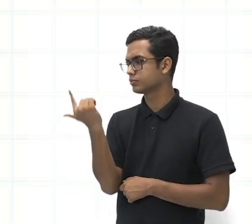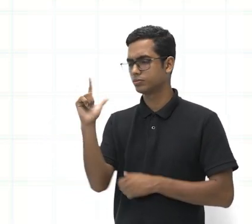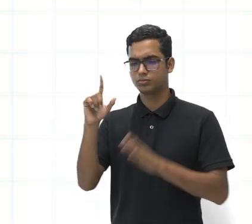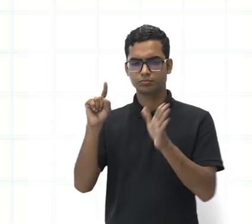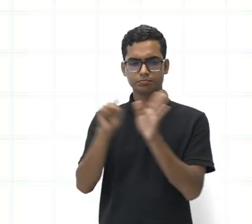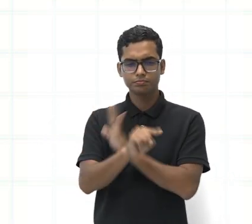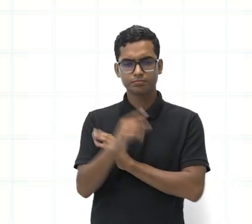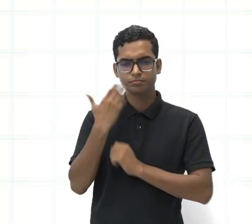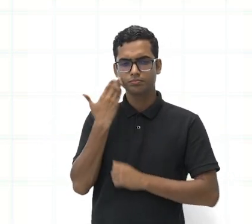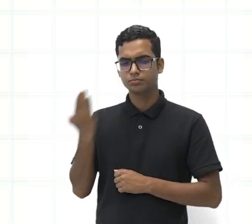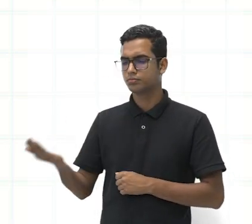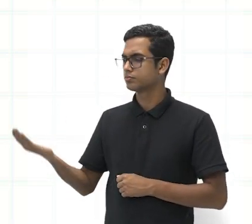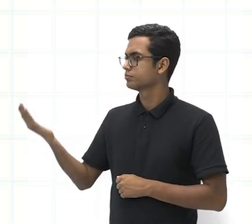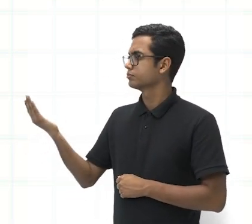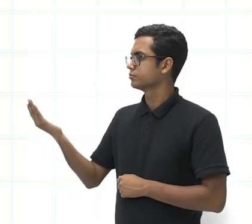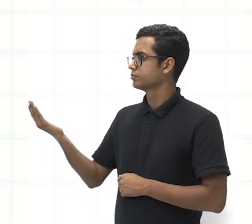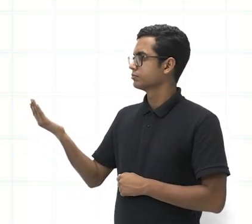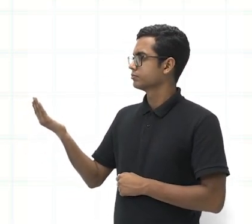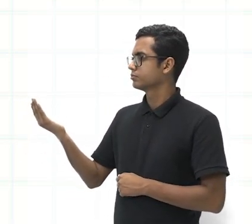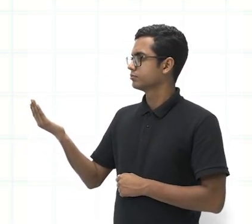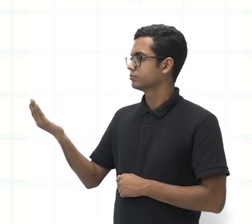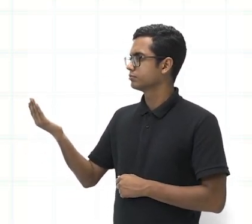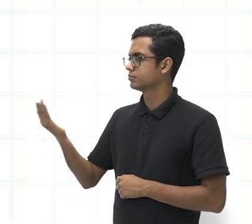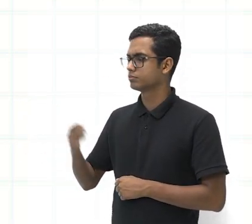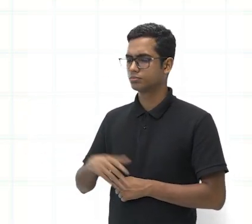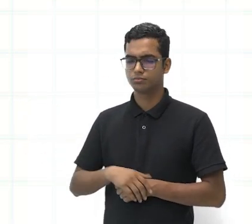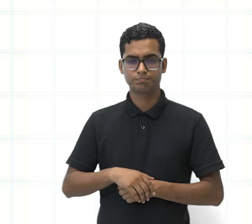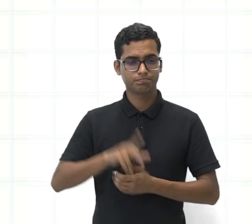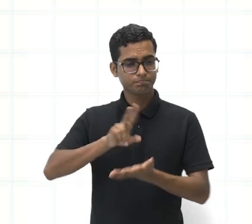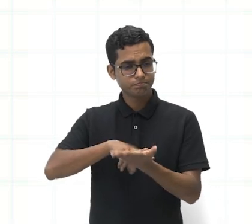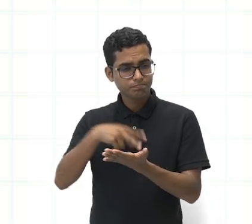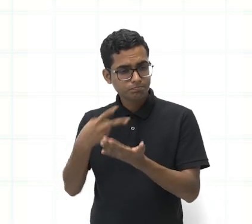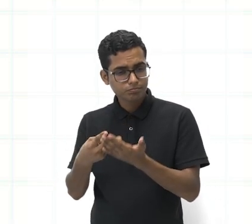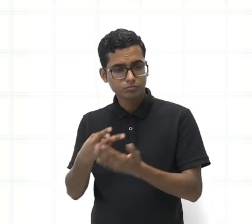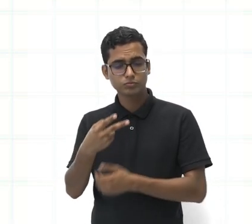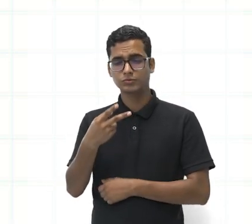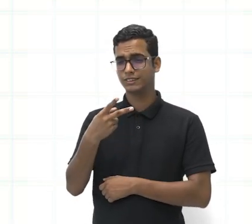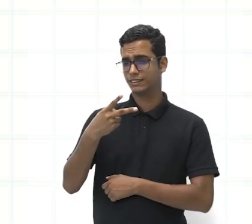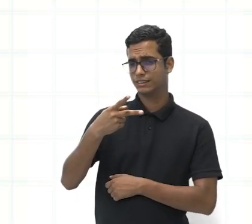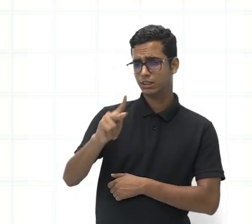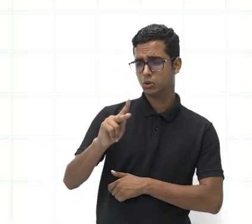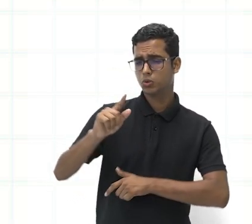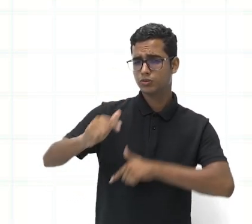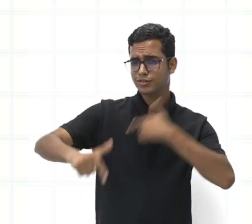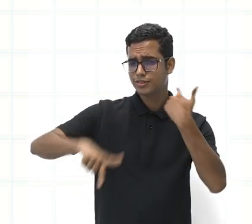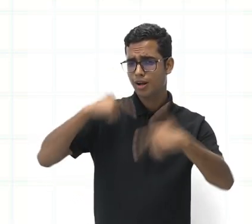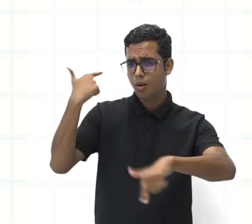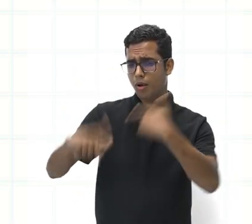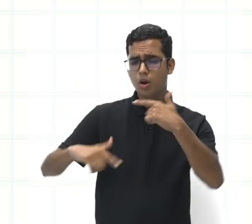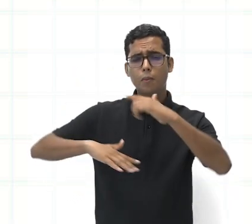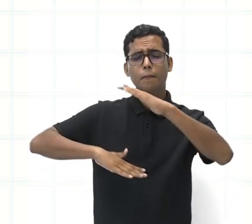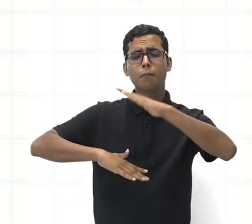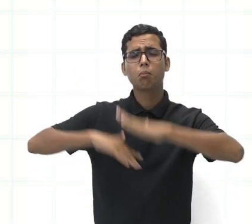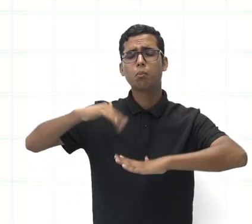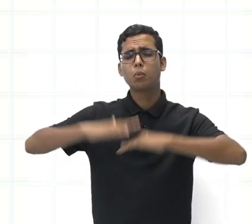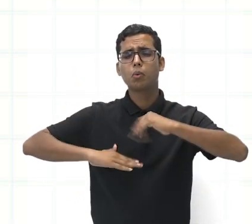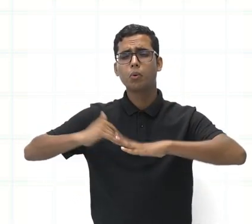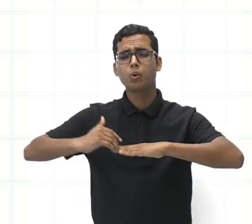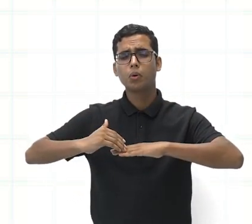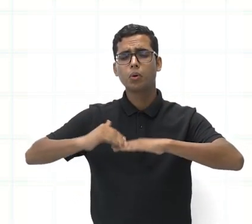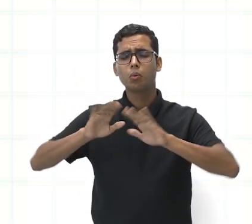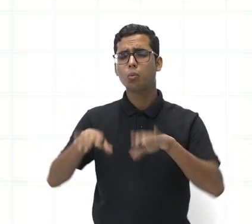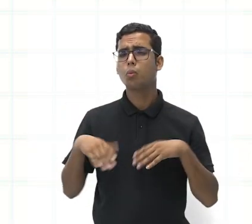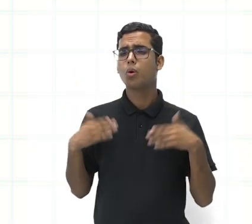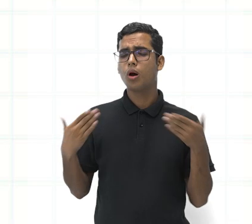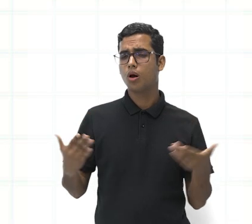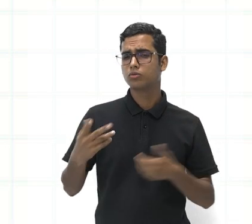your current job or profession? Qual é a sua ocupação atual, ou então sua profissão? Tá?